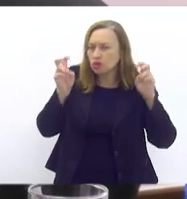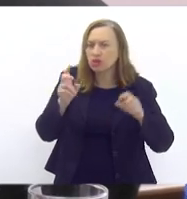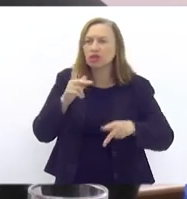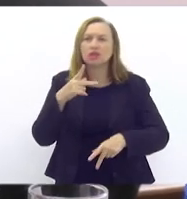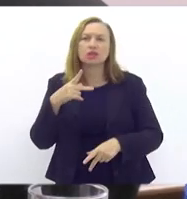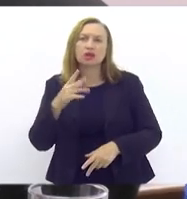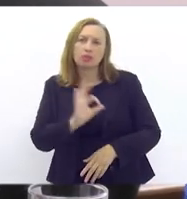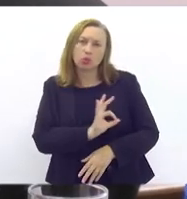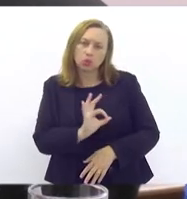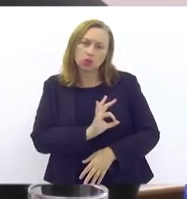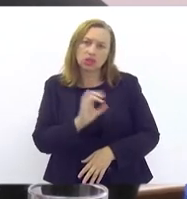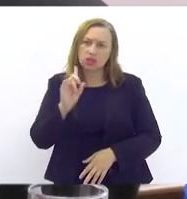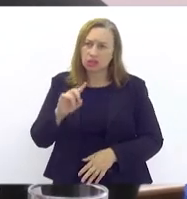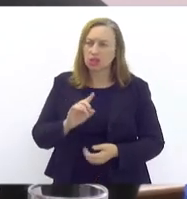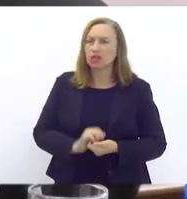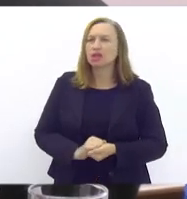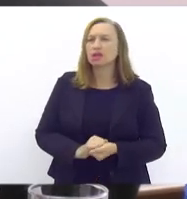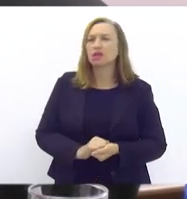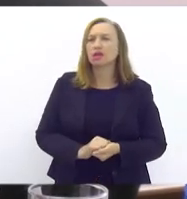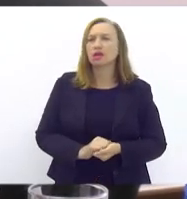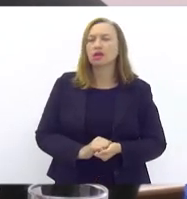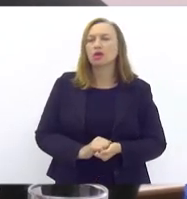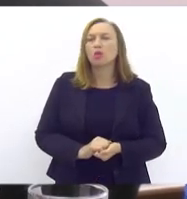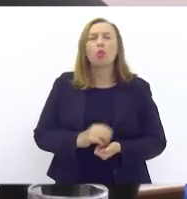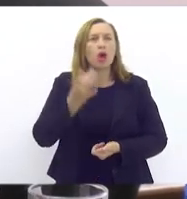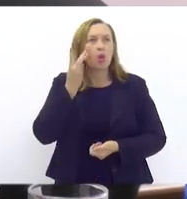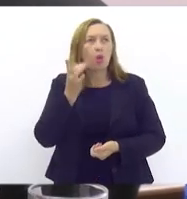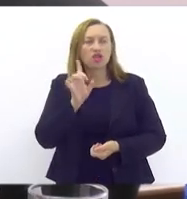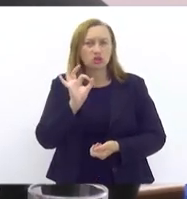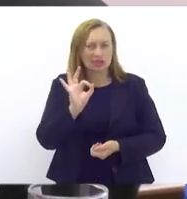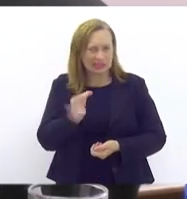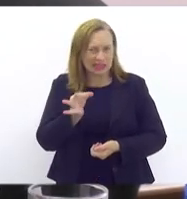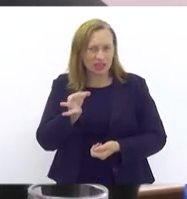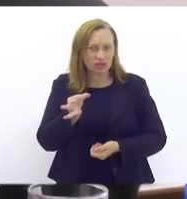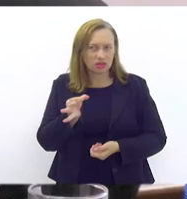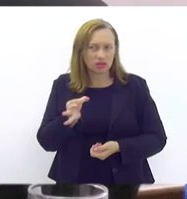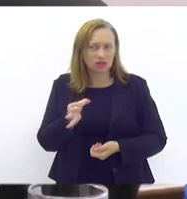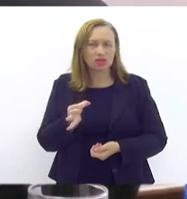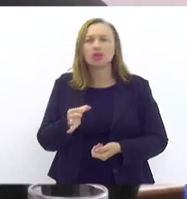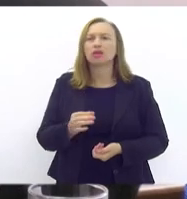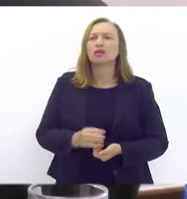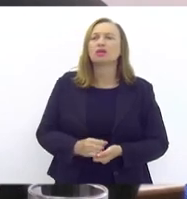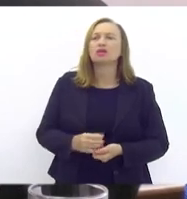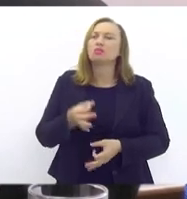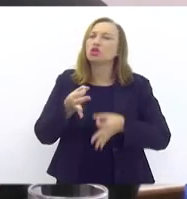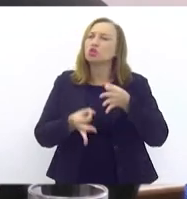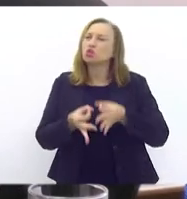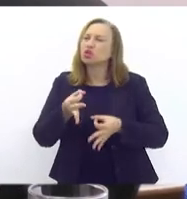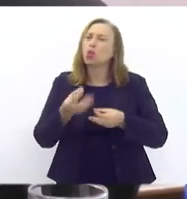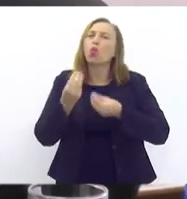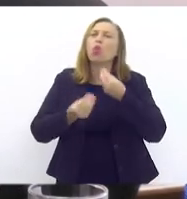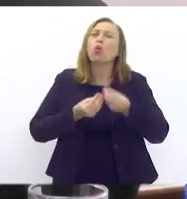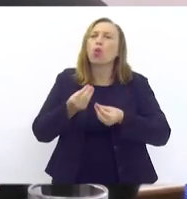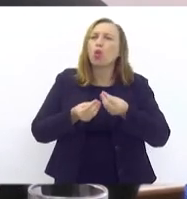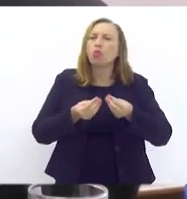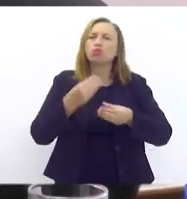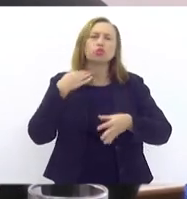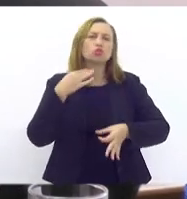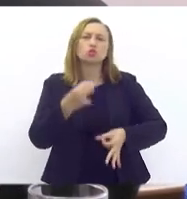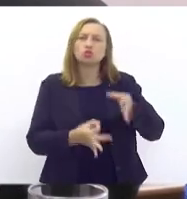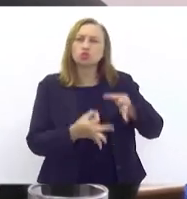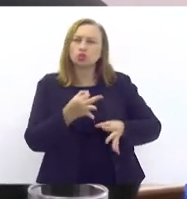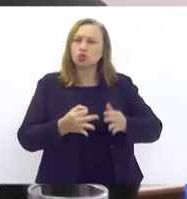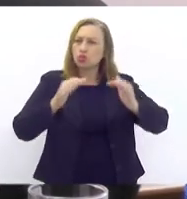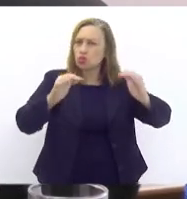polícias né das polícias eu acho que Óbvio eh em matéria de judiciário como os juízes são órgão óg de